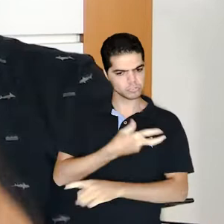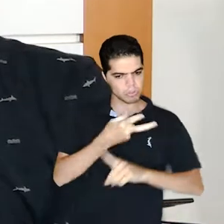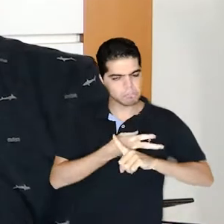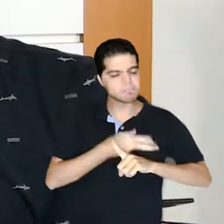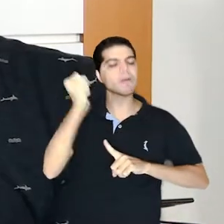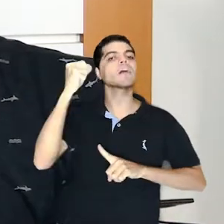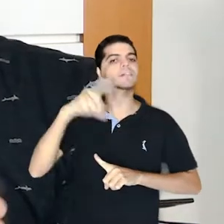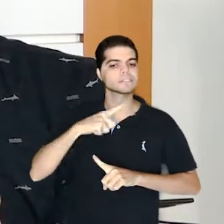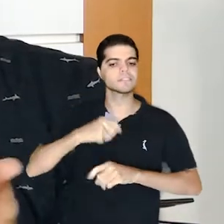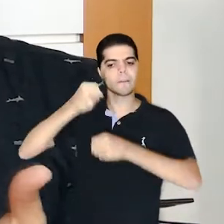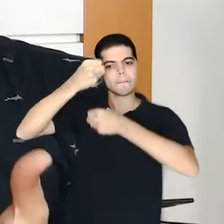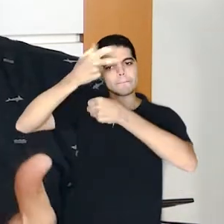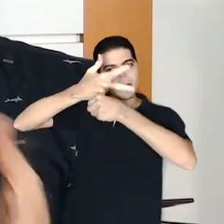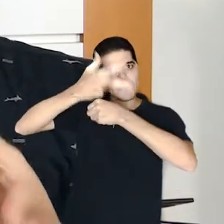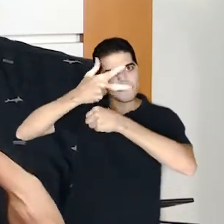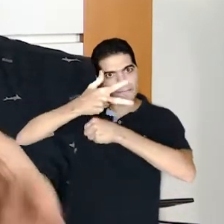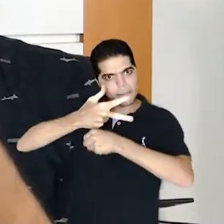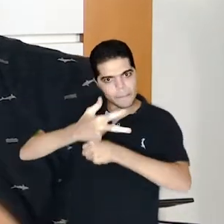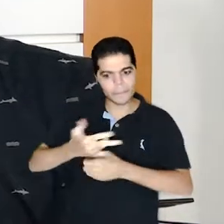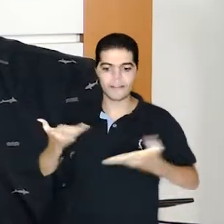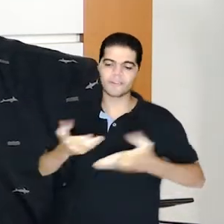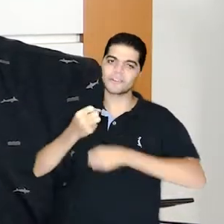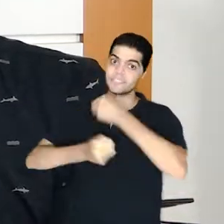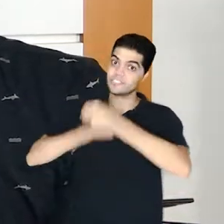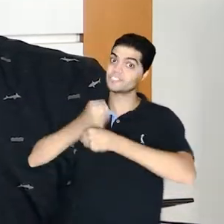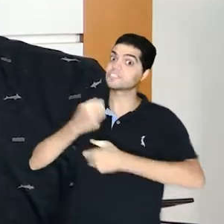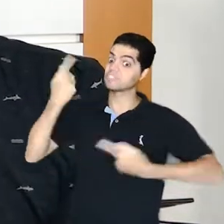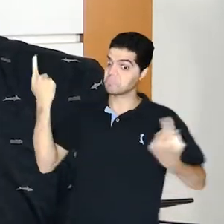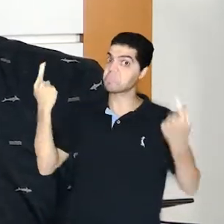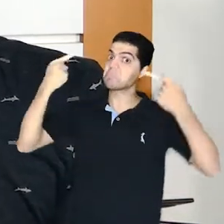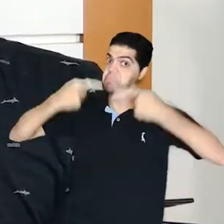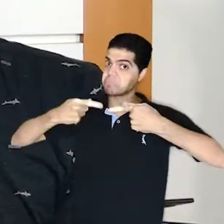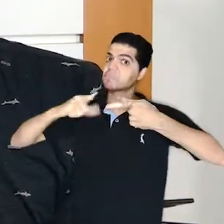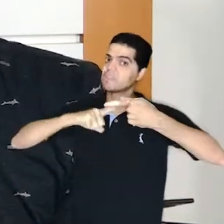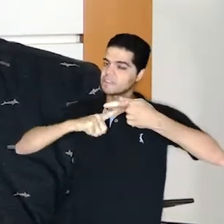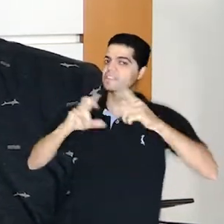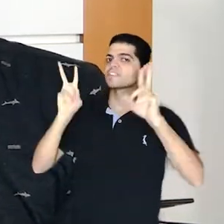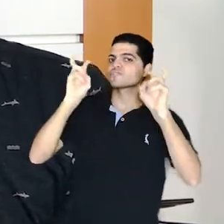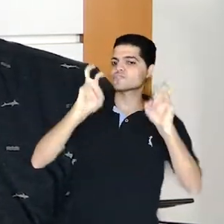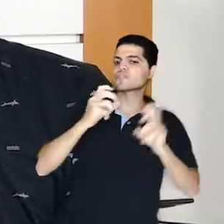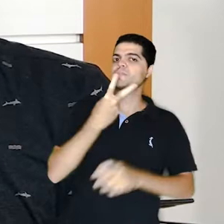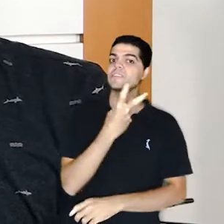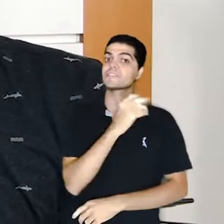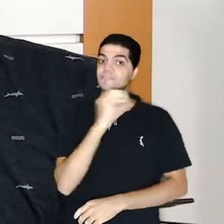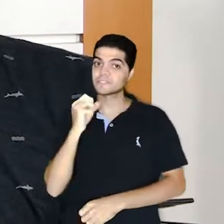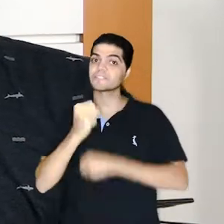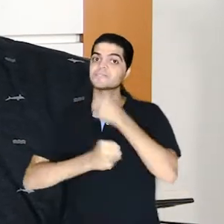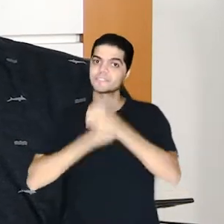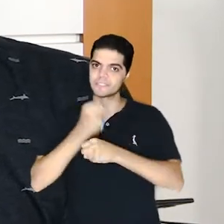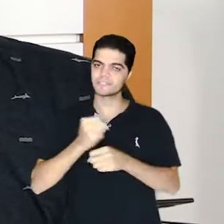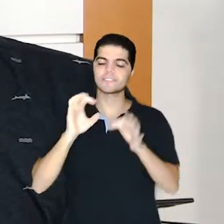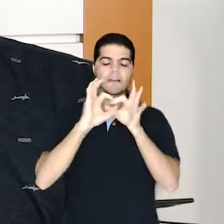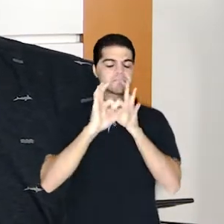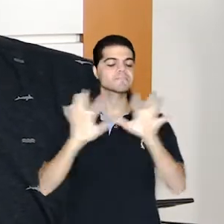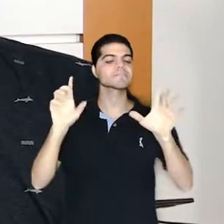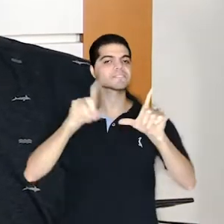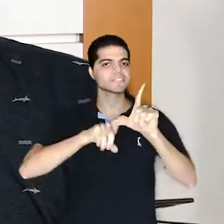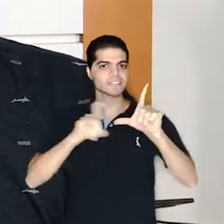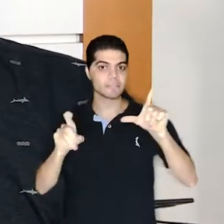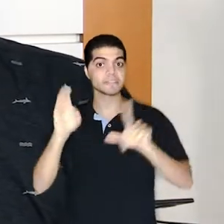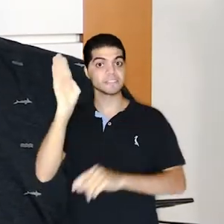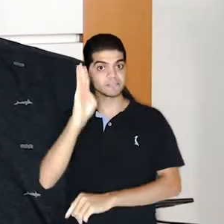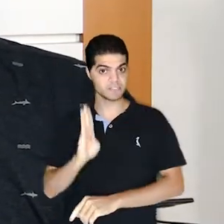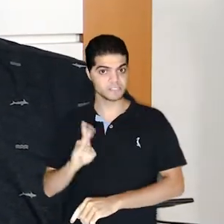playlist, especialmente nesse ano de muita disputa política que vai existir em torno do bicentenário da independência. Como sempre, nós temos